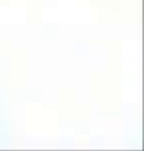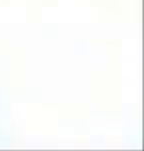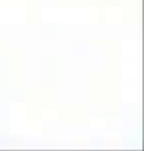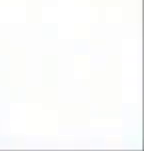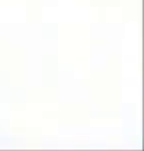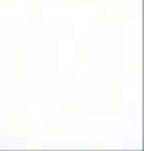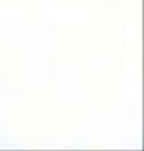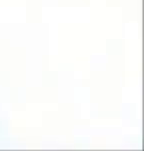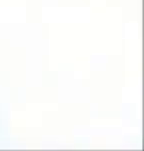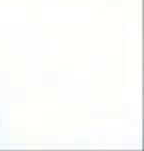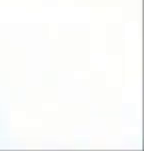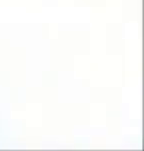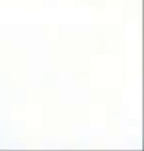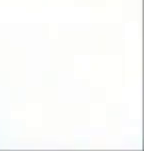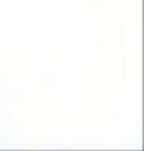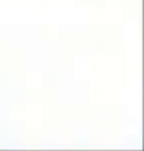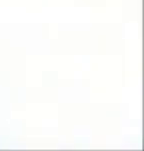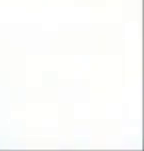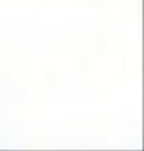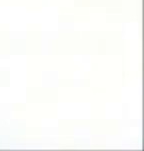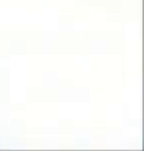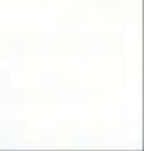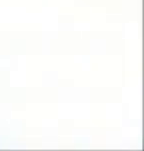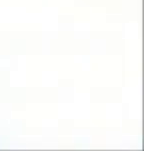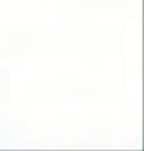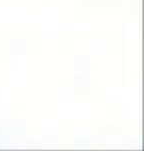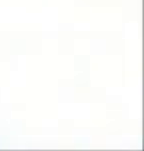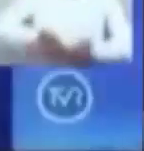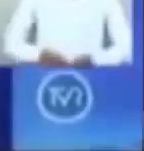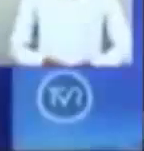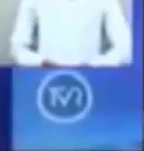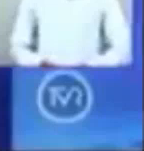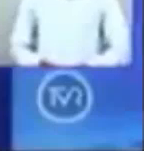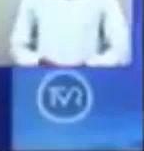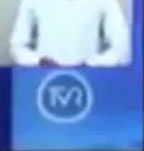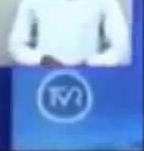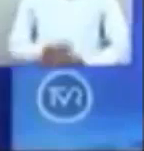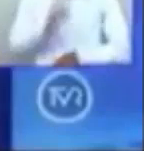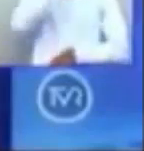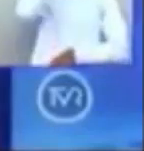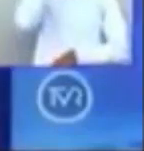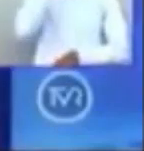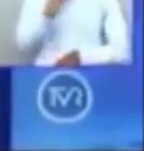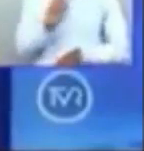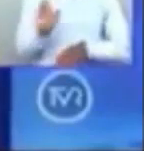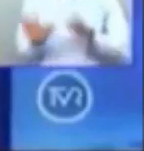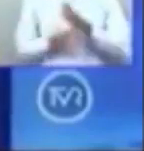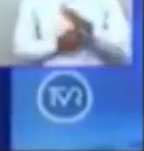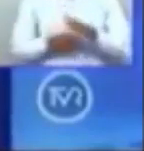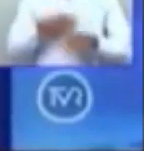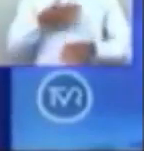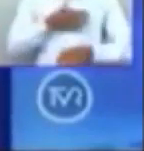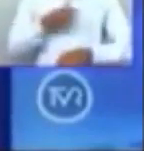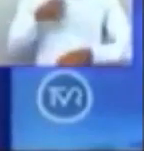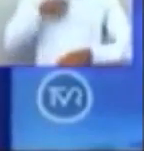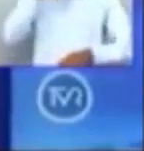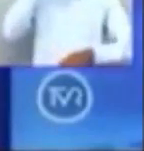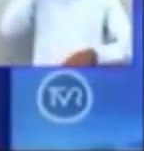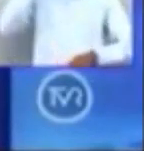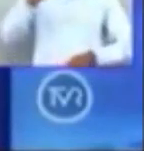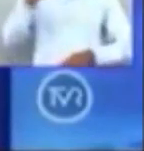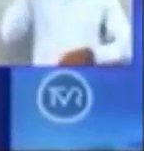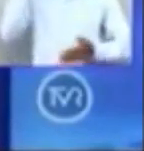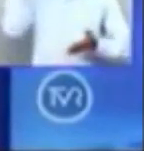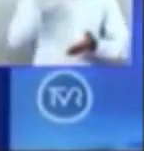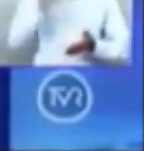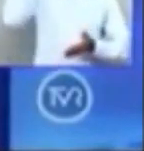esperança se renova. Para prefeito Gilberto Lopes Filho, 50. Meu nome é Gilberto Lopes Filho, 50. Confirma. Ainda é possível